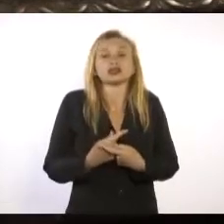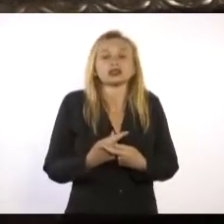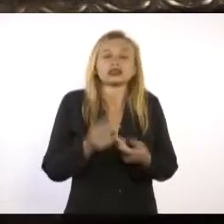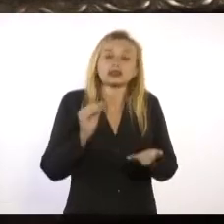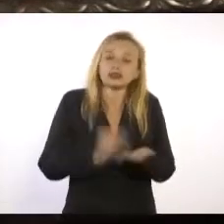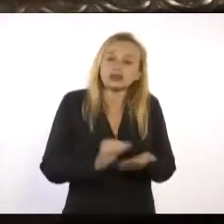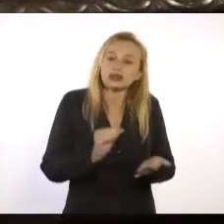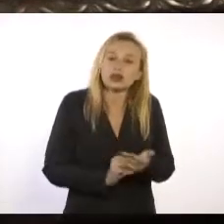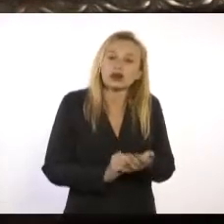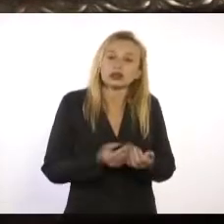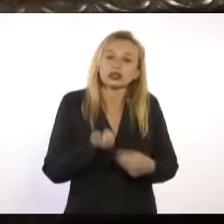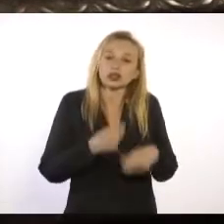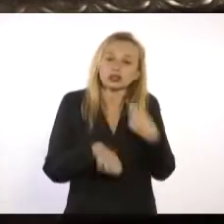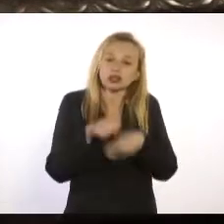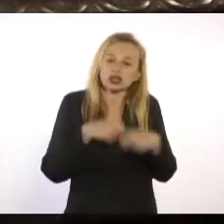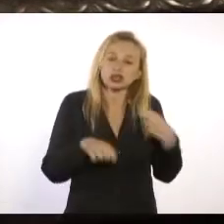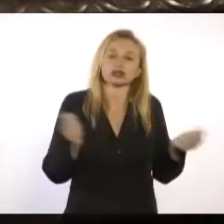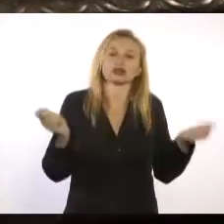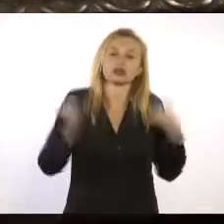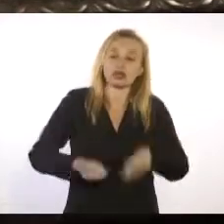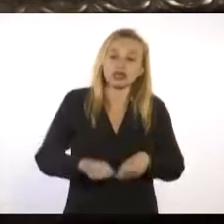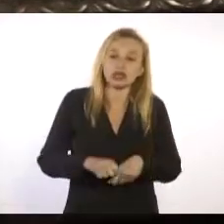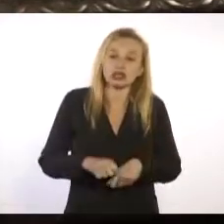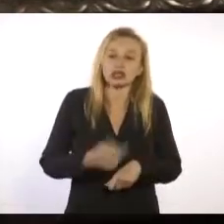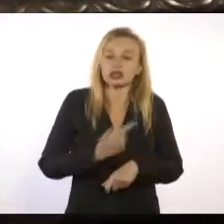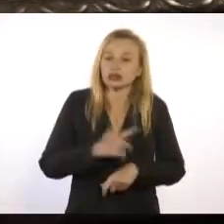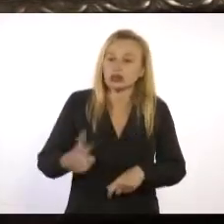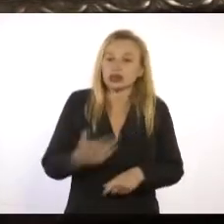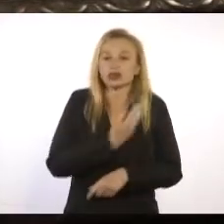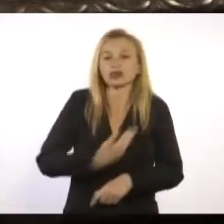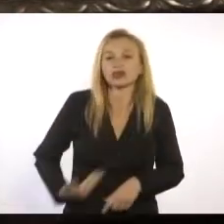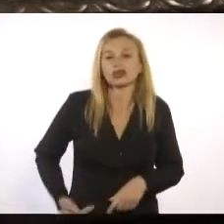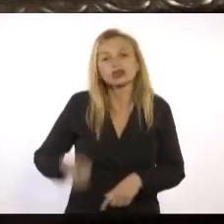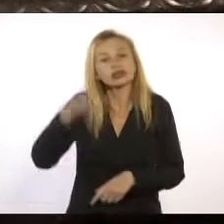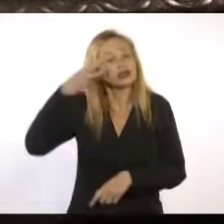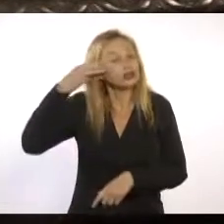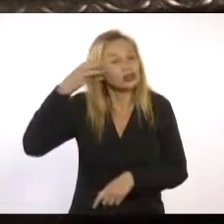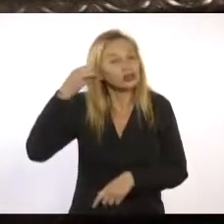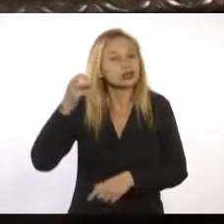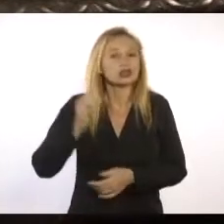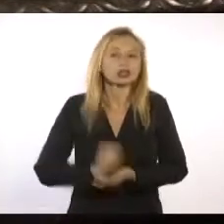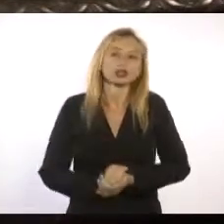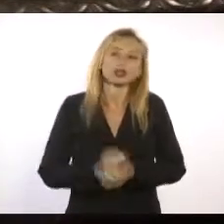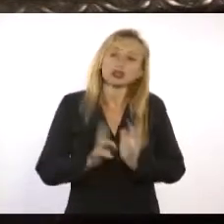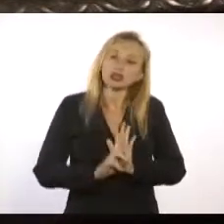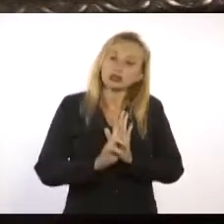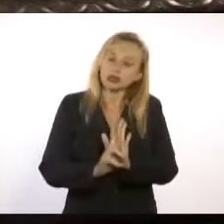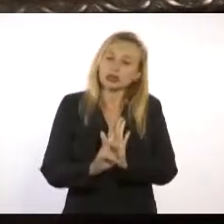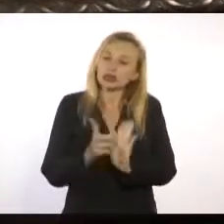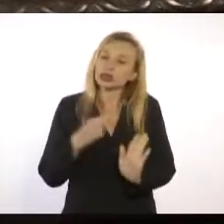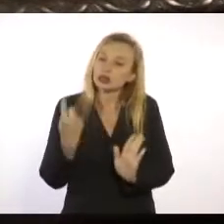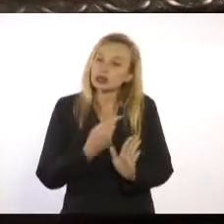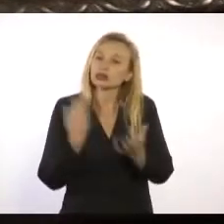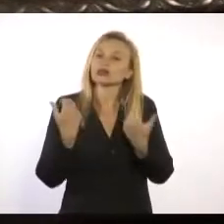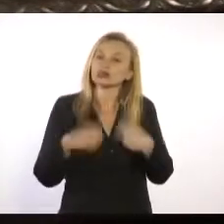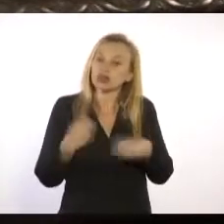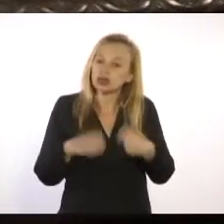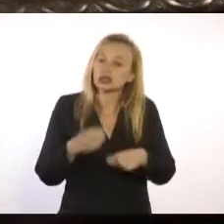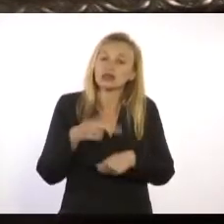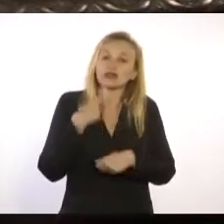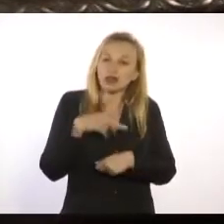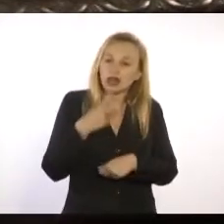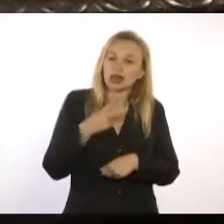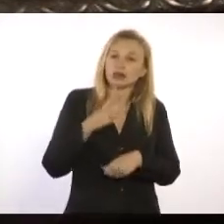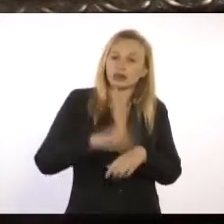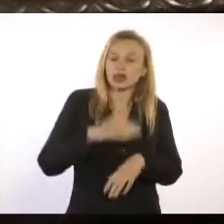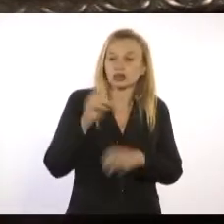de incompetência do governador Witzel. É isso que representa e nós precisamos falar